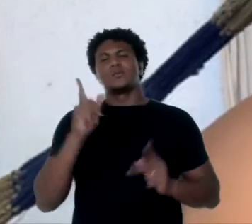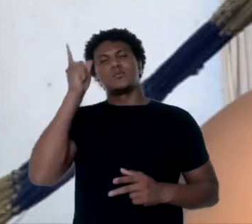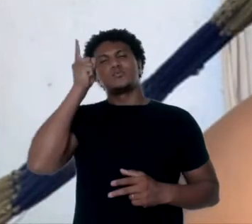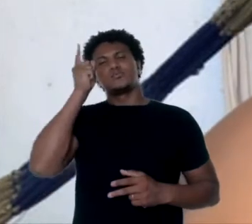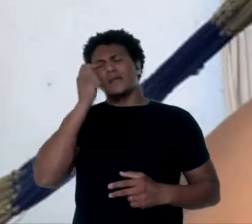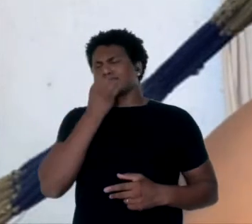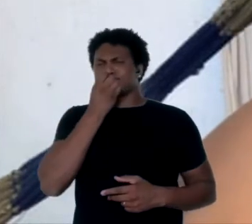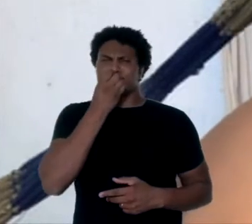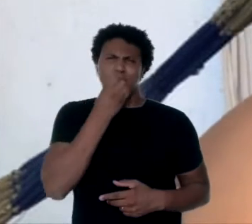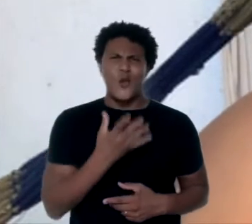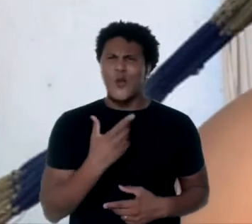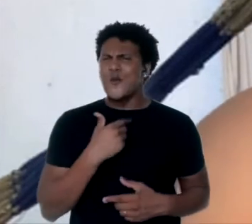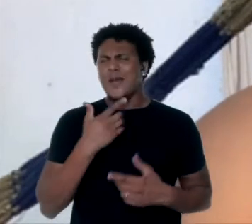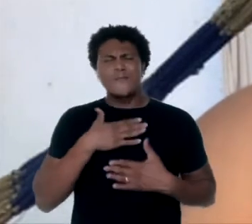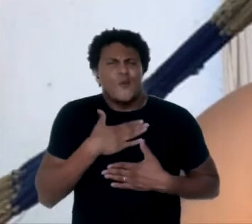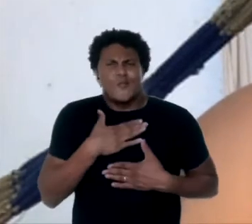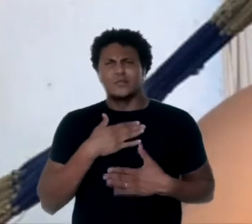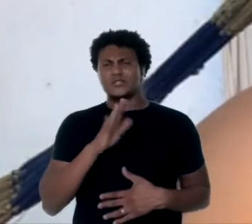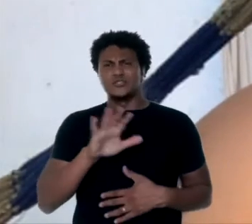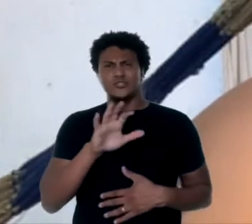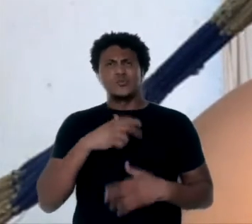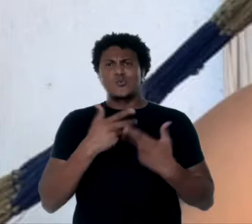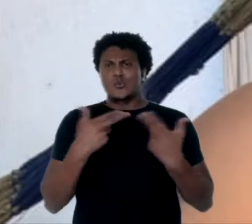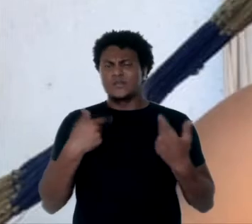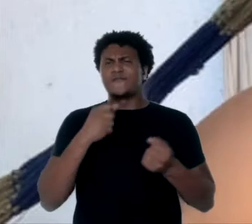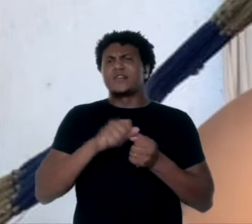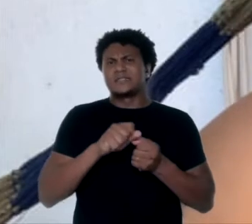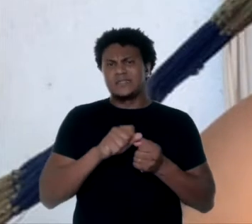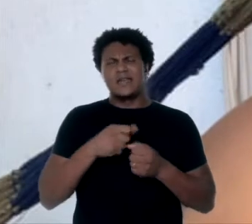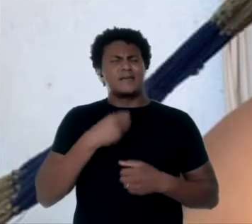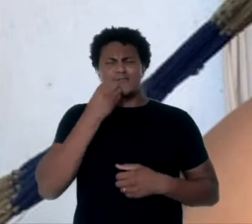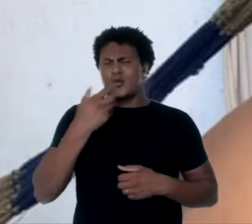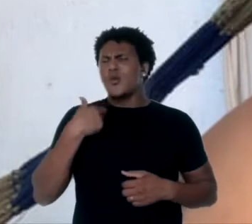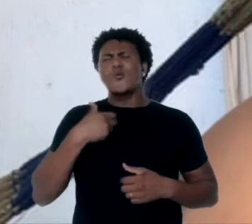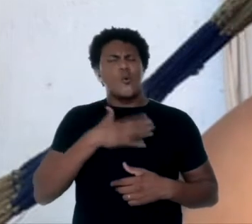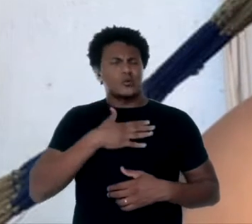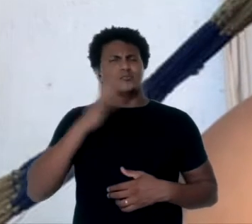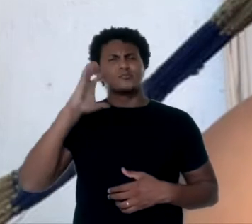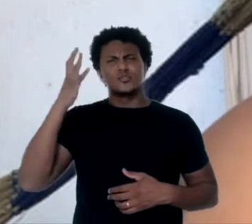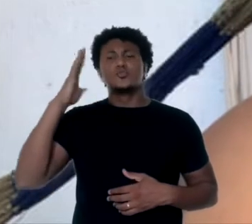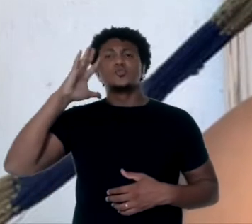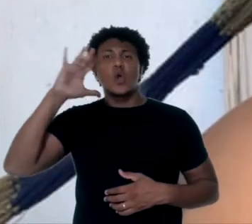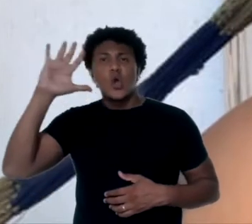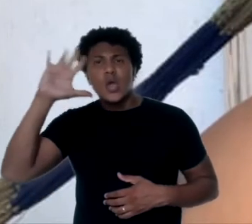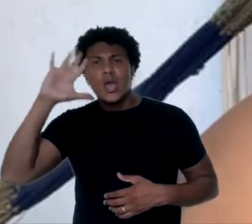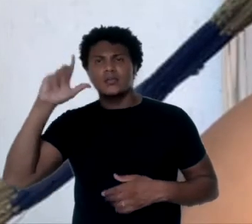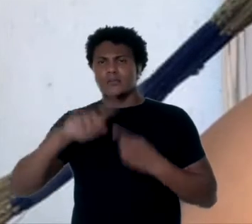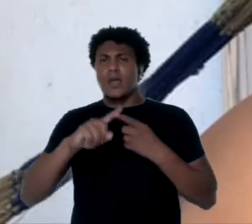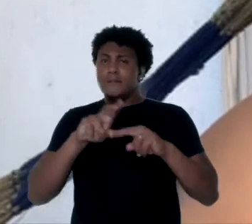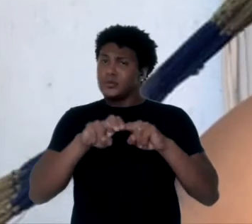paz. É muito bom fazer o que eu faço. Eu gosto muito de fazer, eu gosto muito de